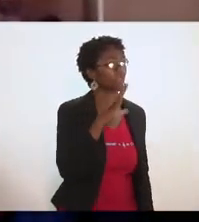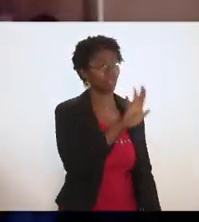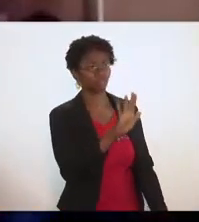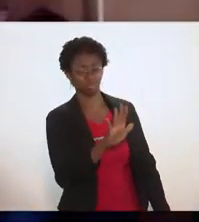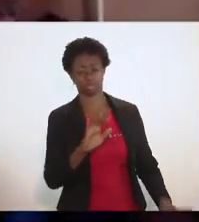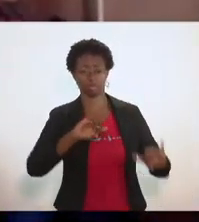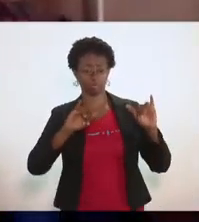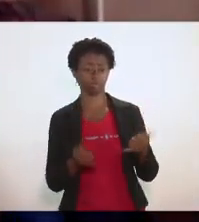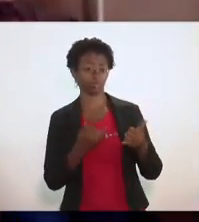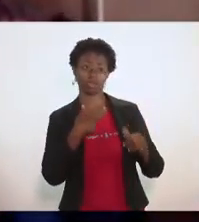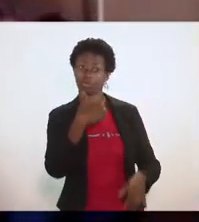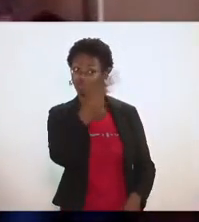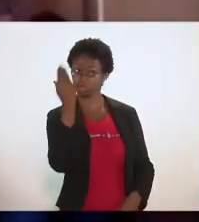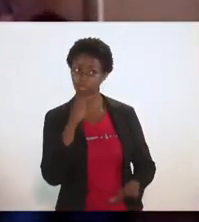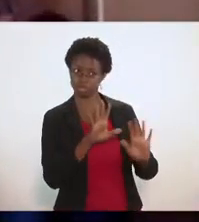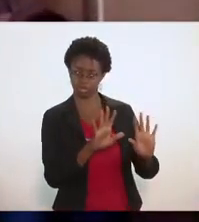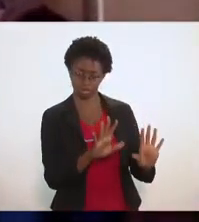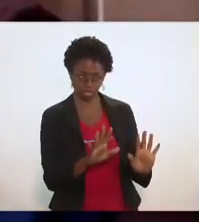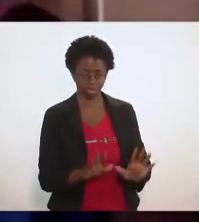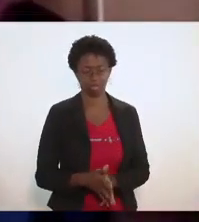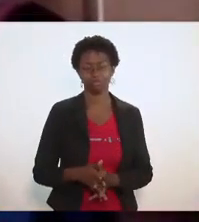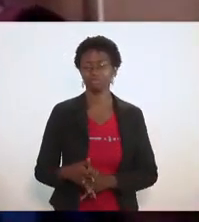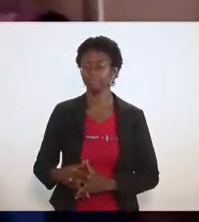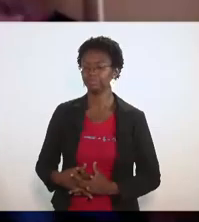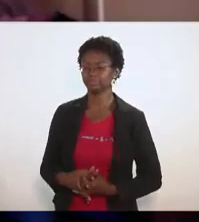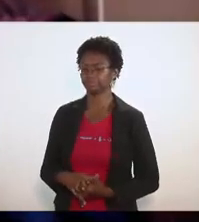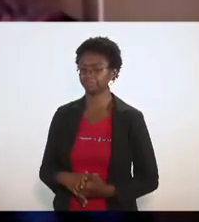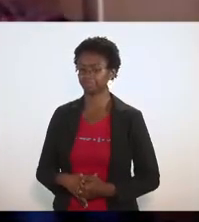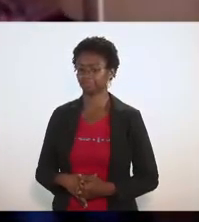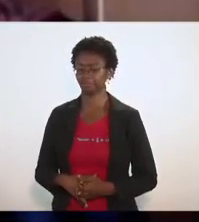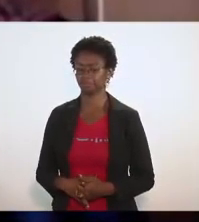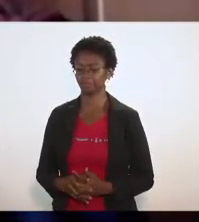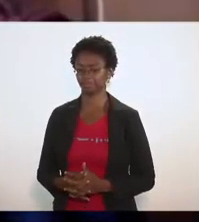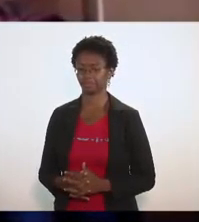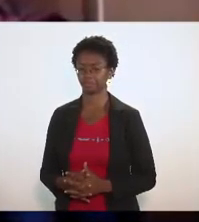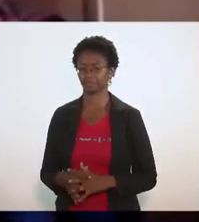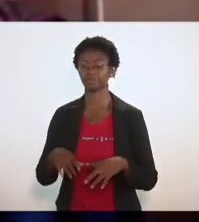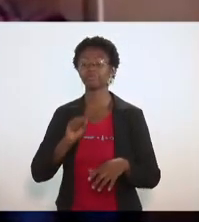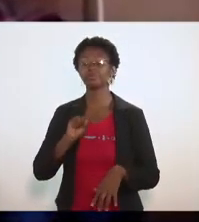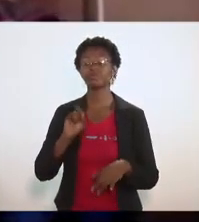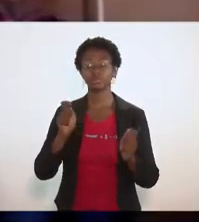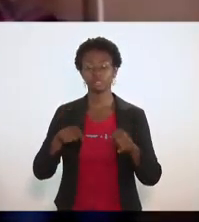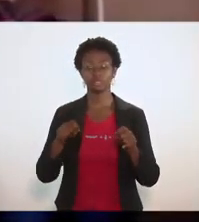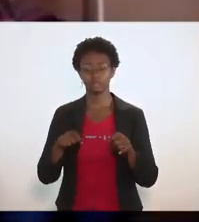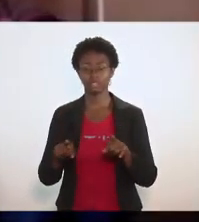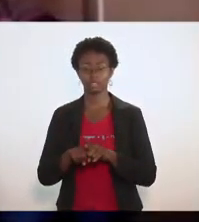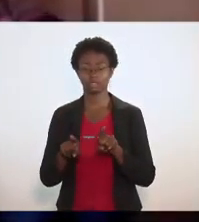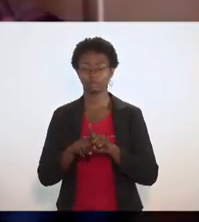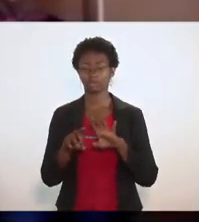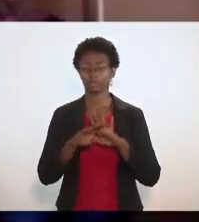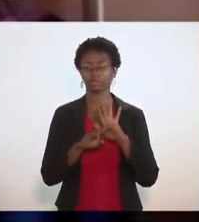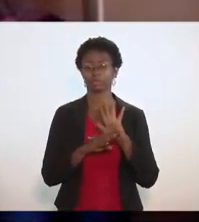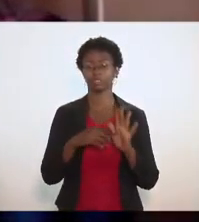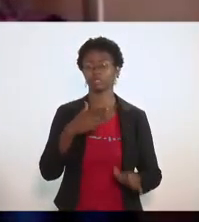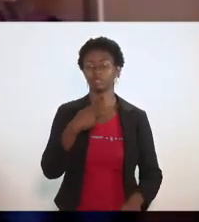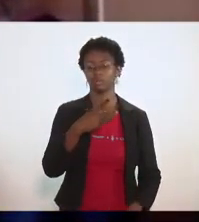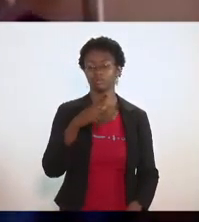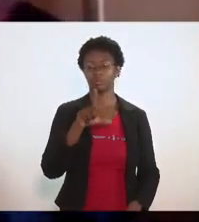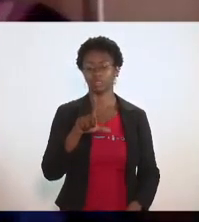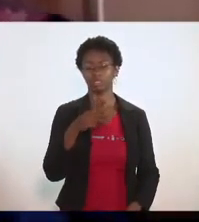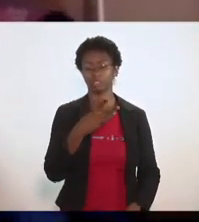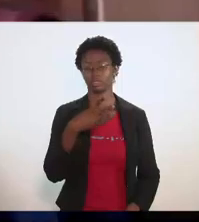Luiz Paulo concorde, então, baixa em diligência a INEPAC, em 30 dias a gente recorre, traz a decisão e retoma a discussão do